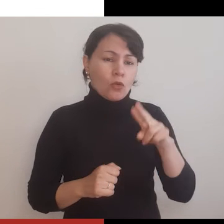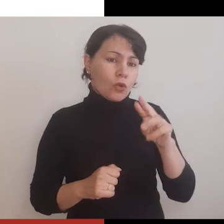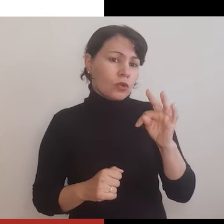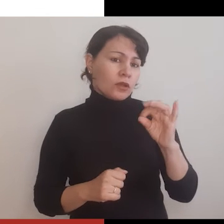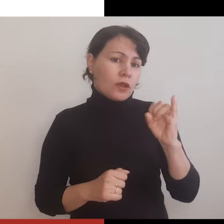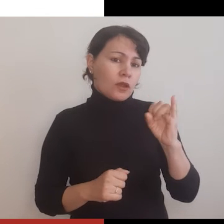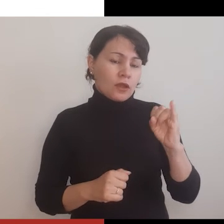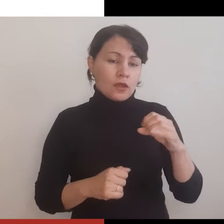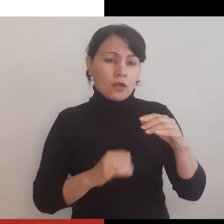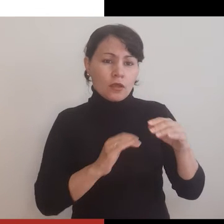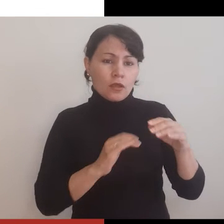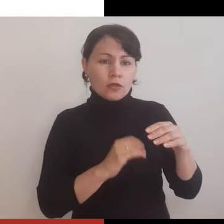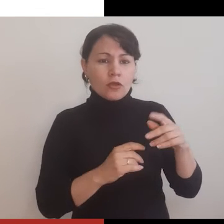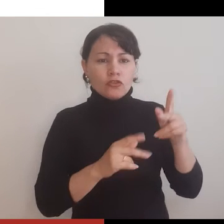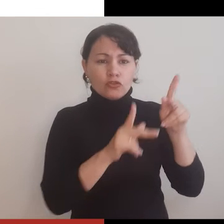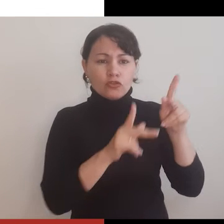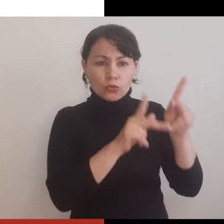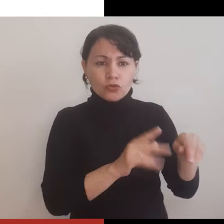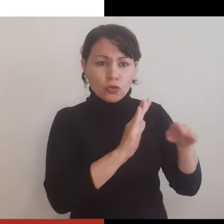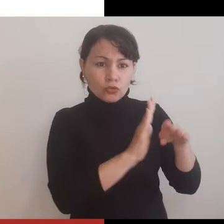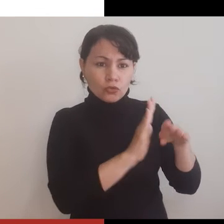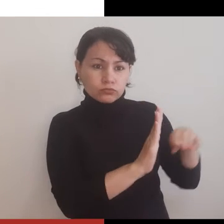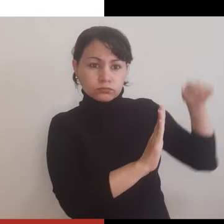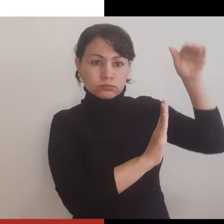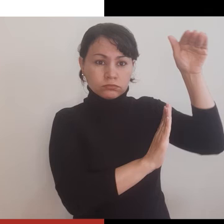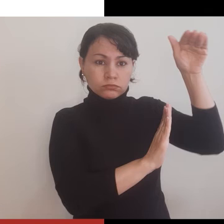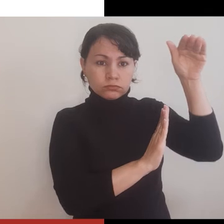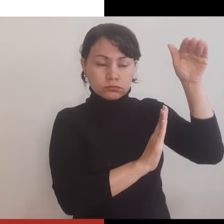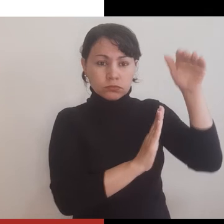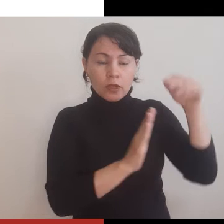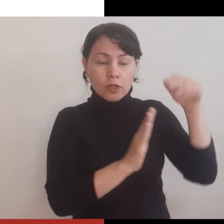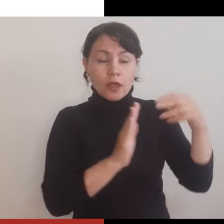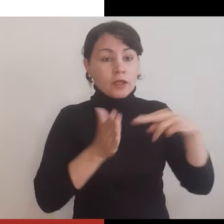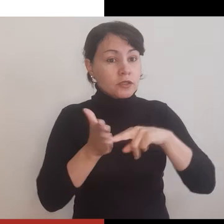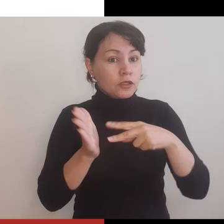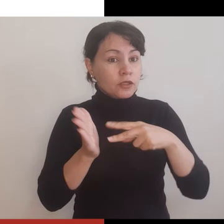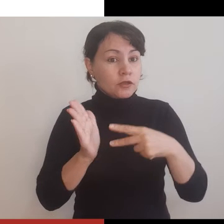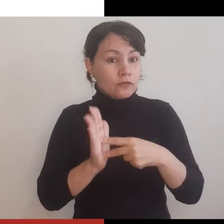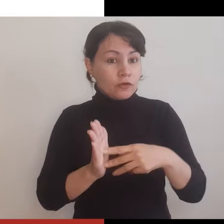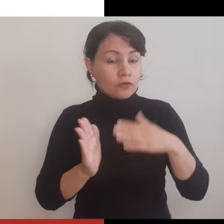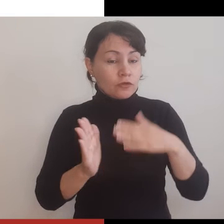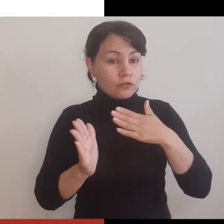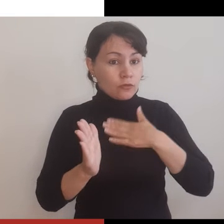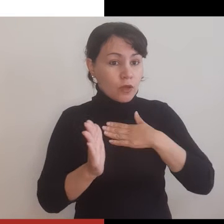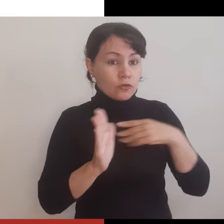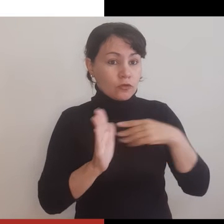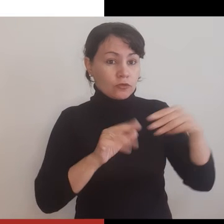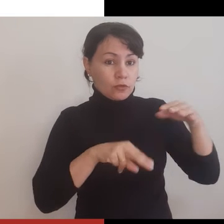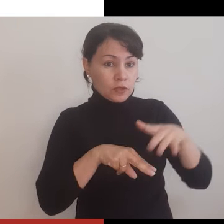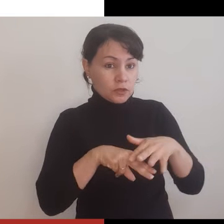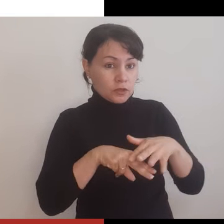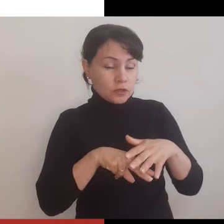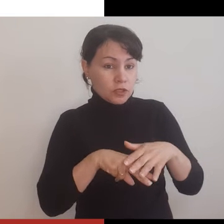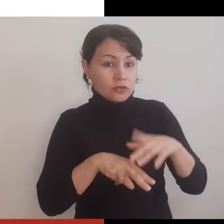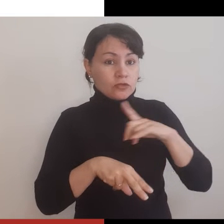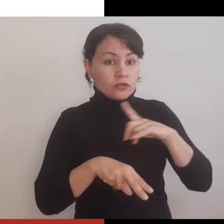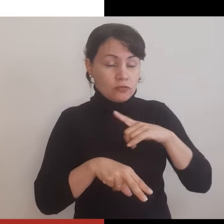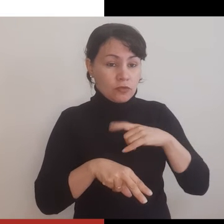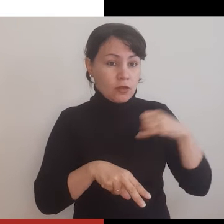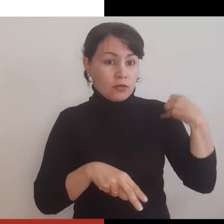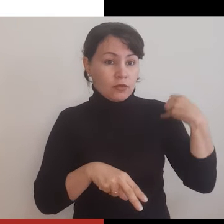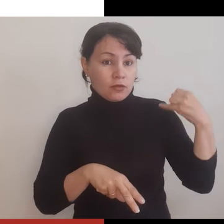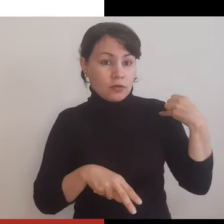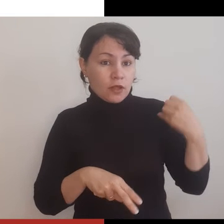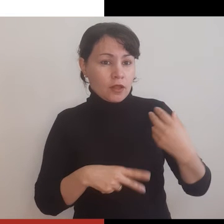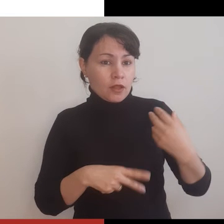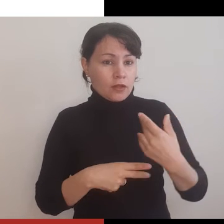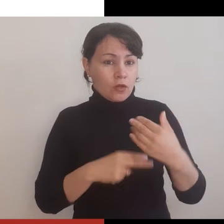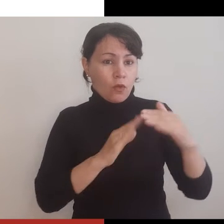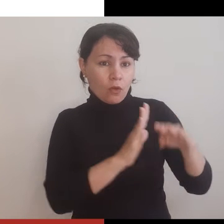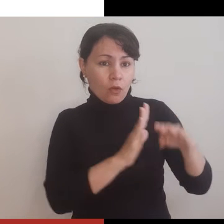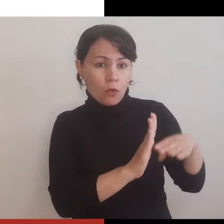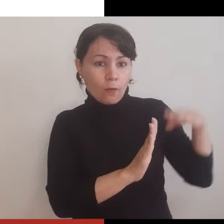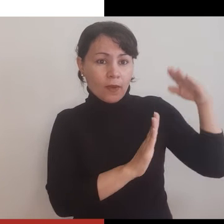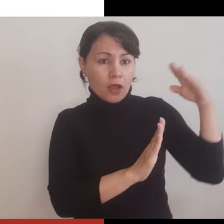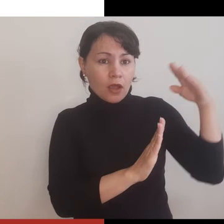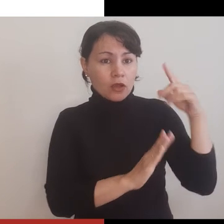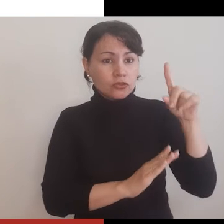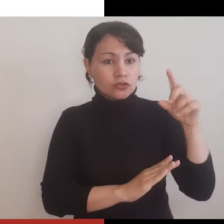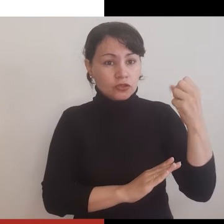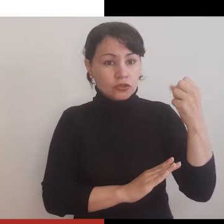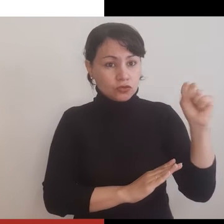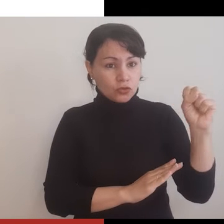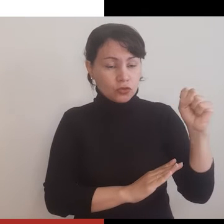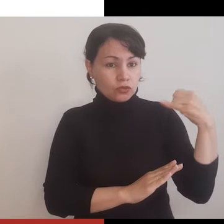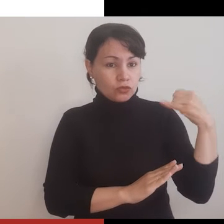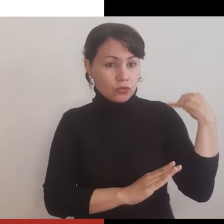intensiva adulto, significa que os meus pacientes ali internados, eles têm idade igual ou superior a 18